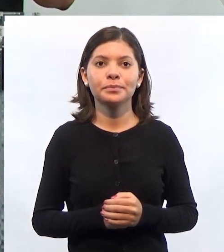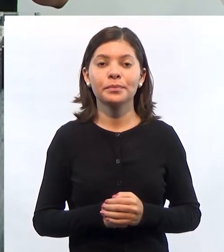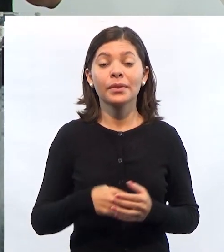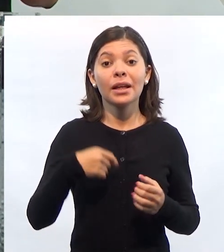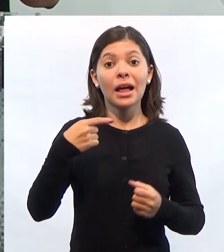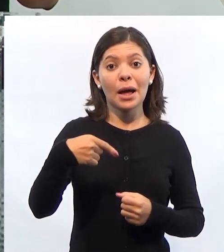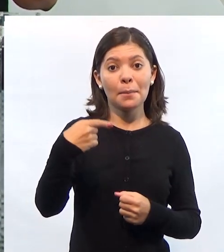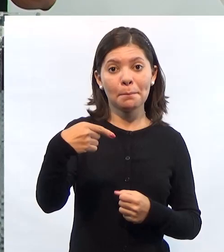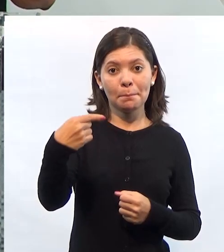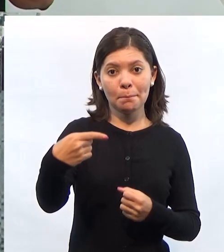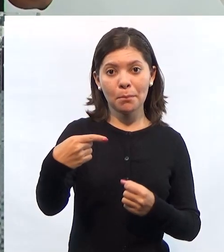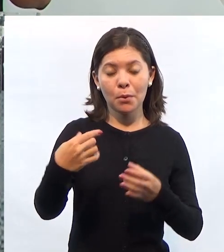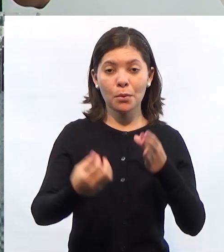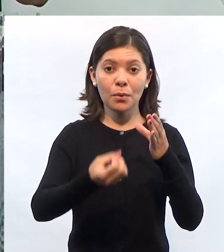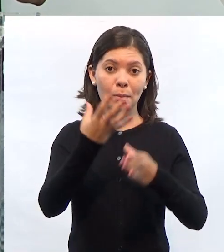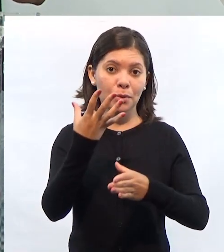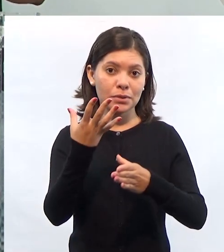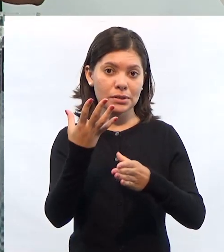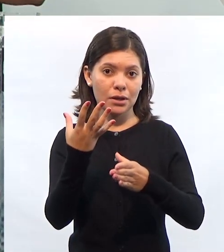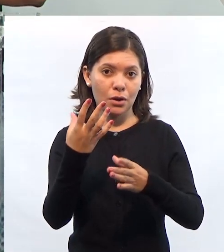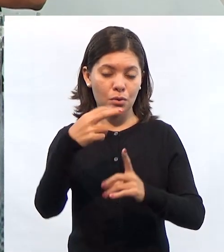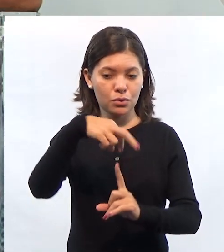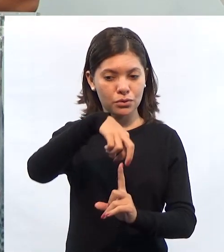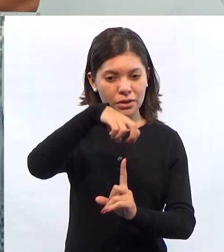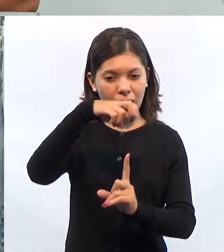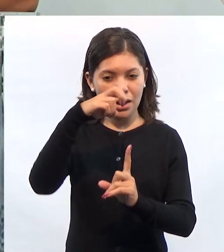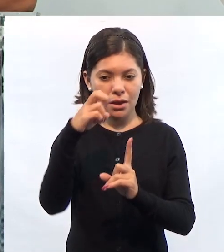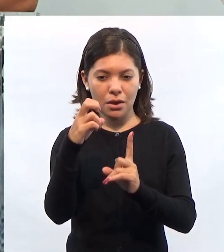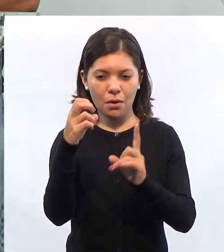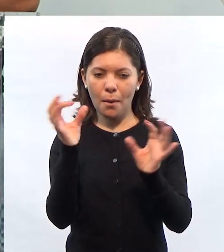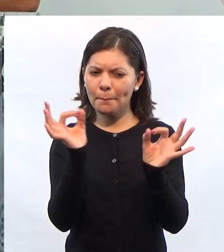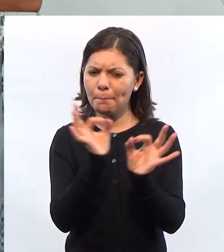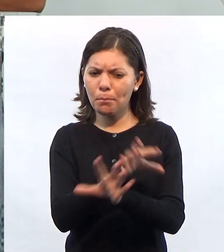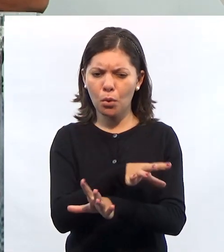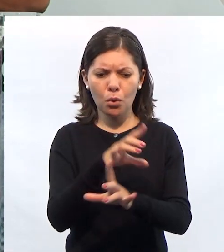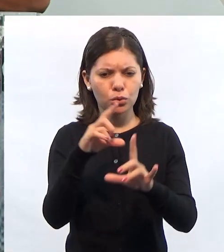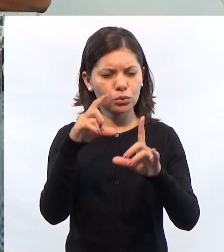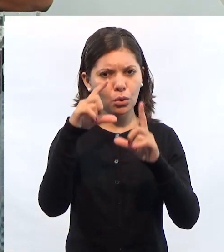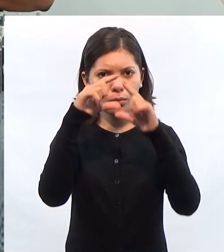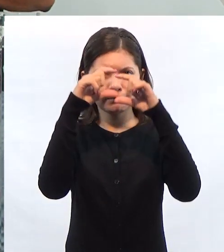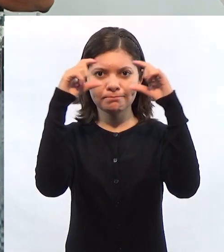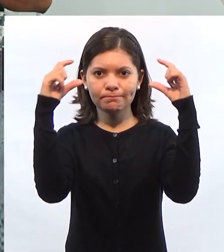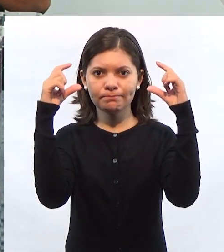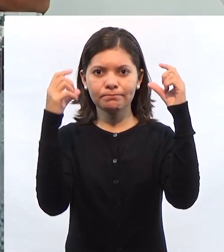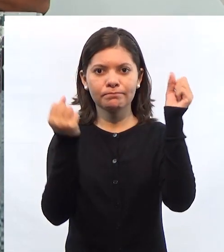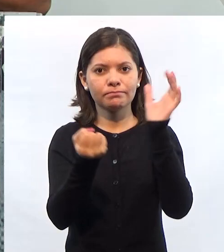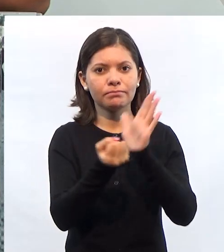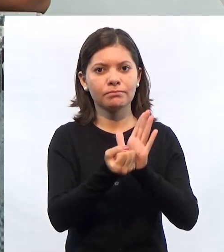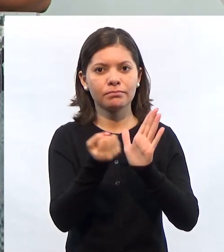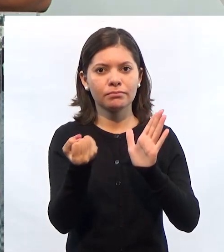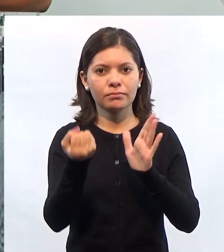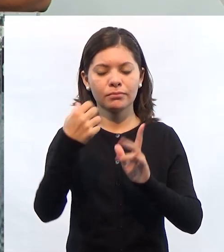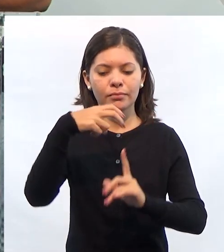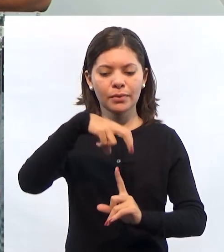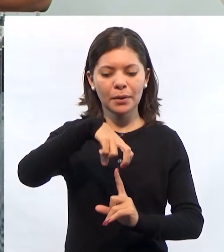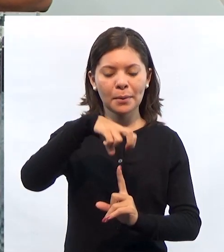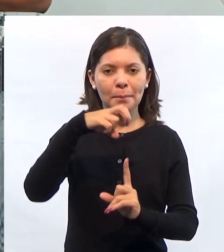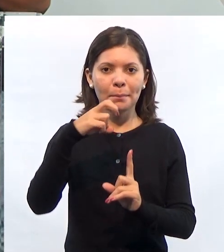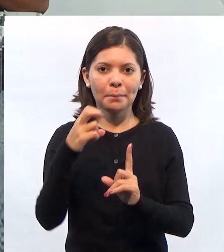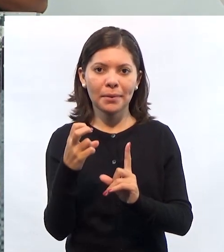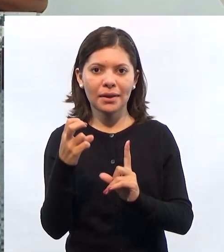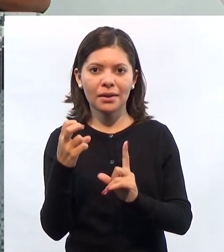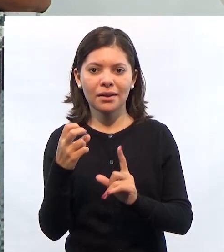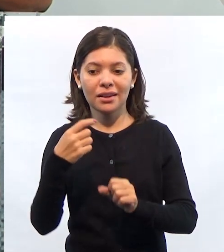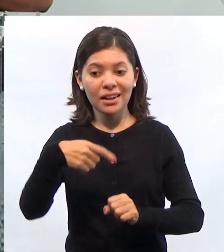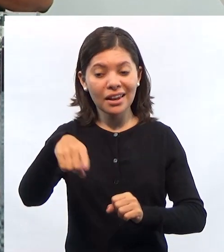após a produção saiu já embalado pronto rotulado alguém vai lá e pega uma garrafa dessas